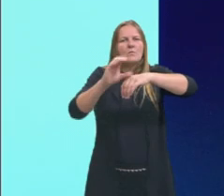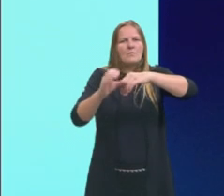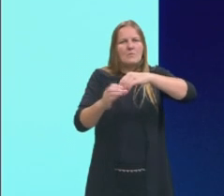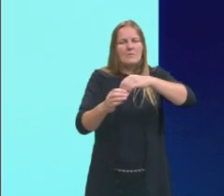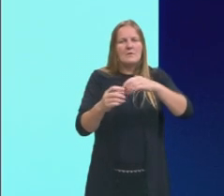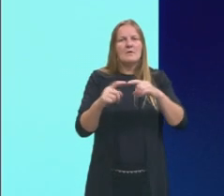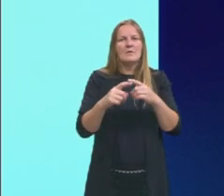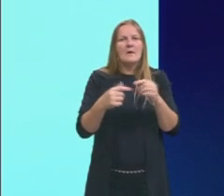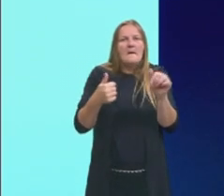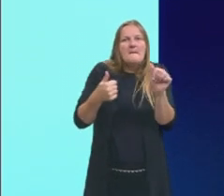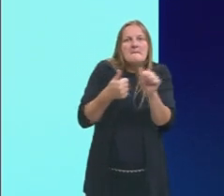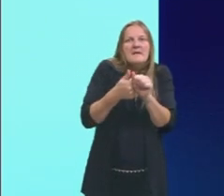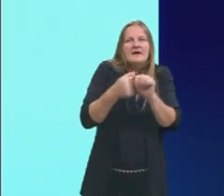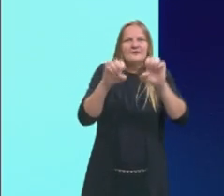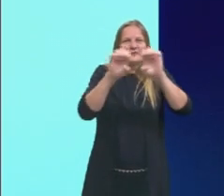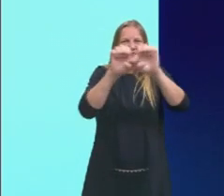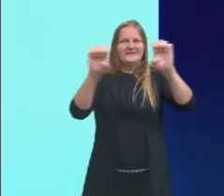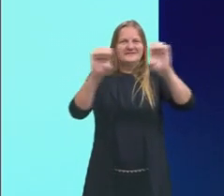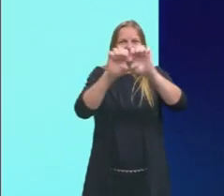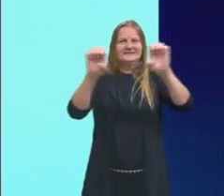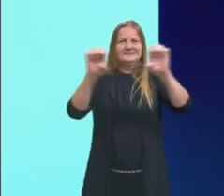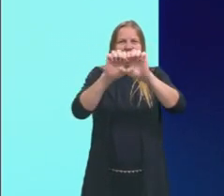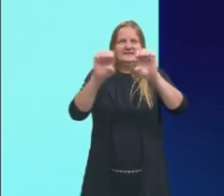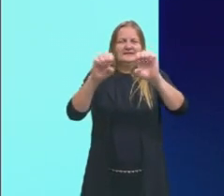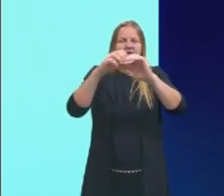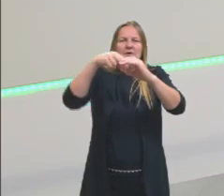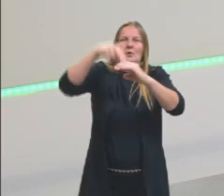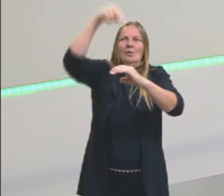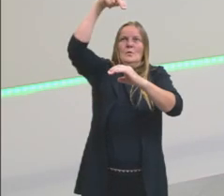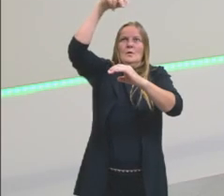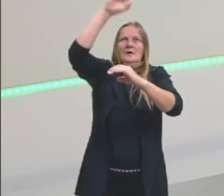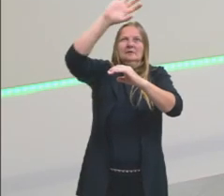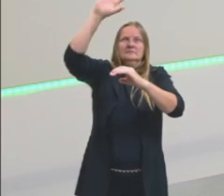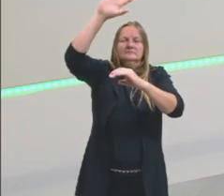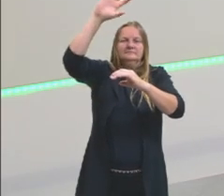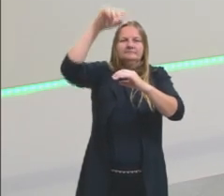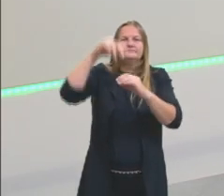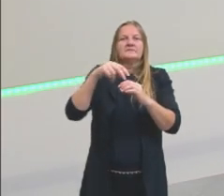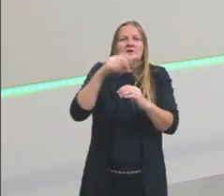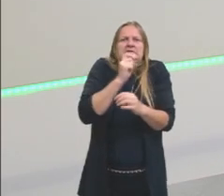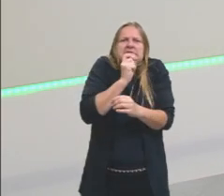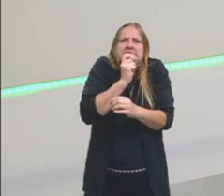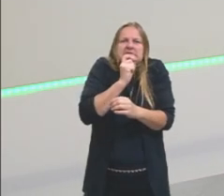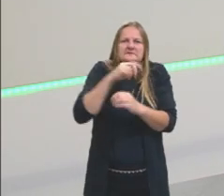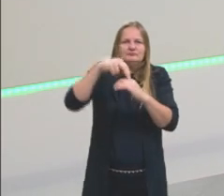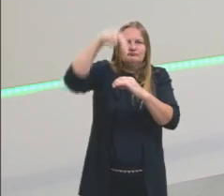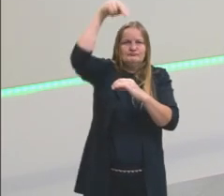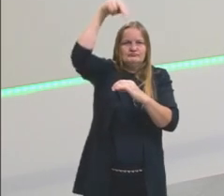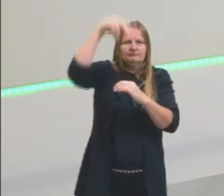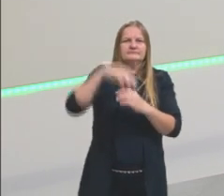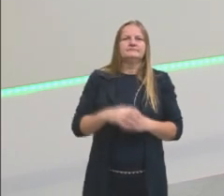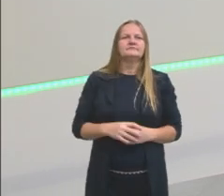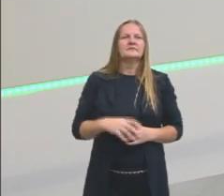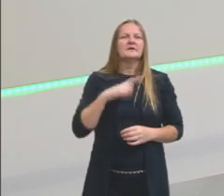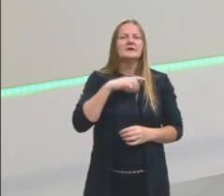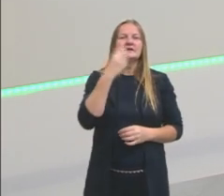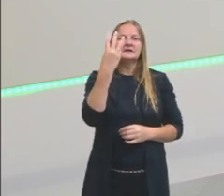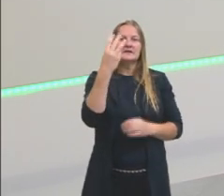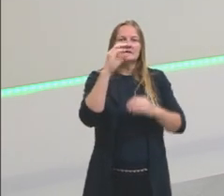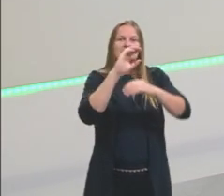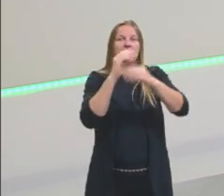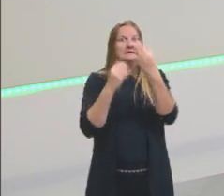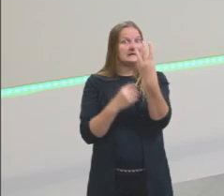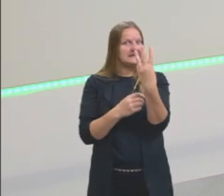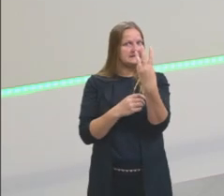claro que quanto mais perto do Polo mais gelado aquela coisa toda tá então fica com isso aqui lembra são é nada